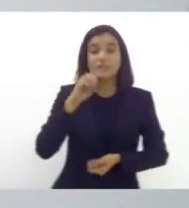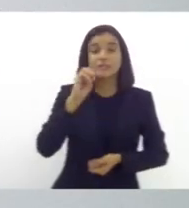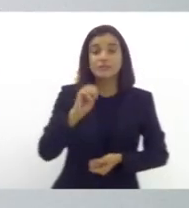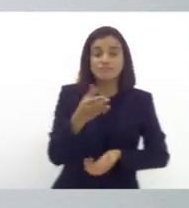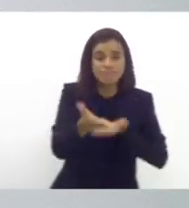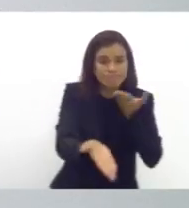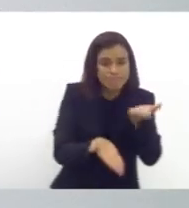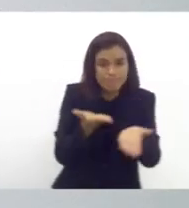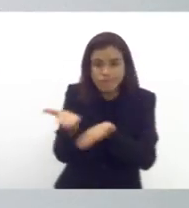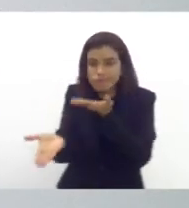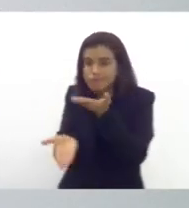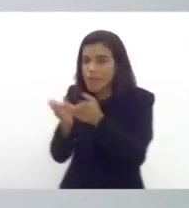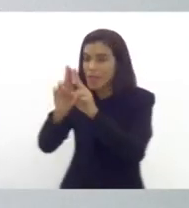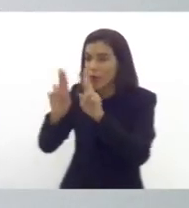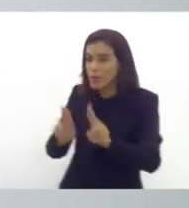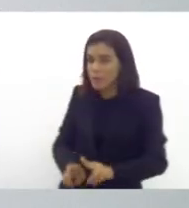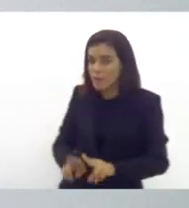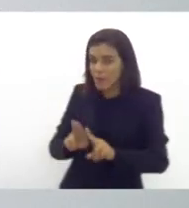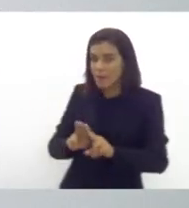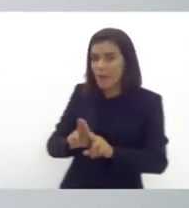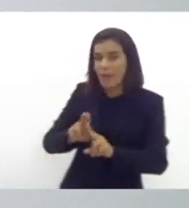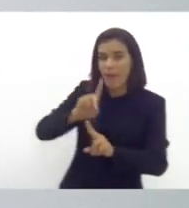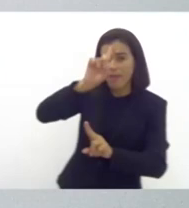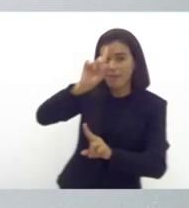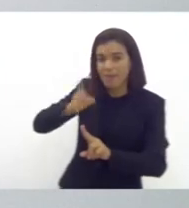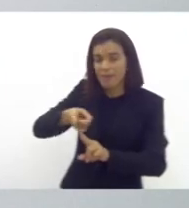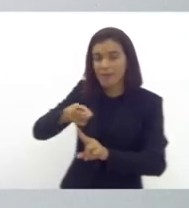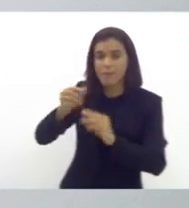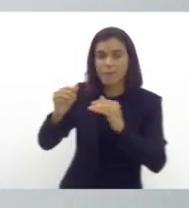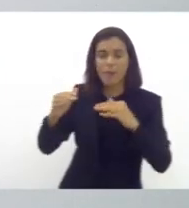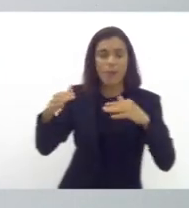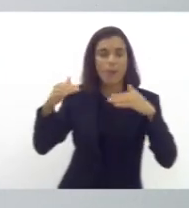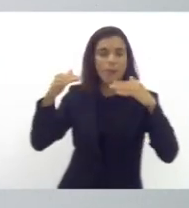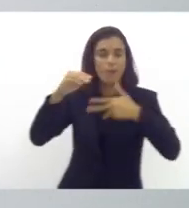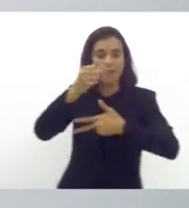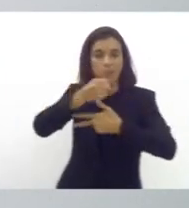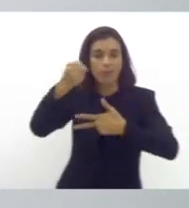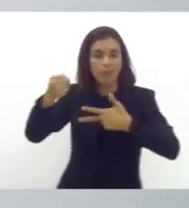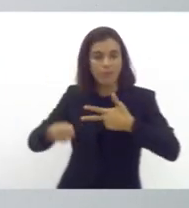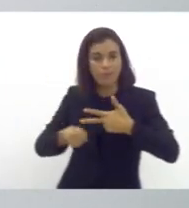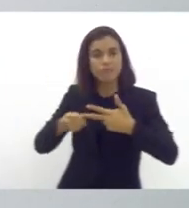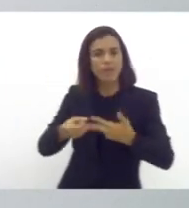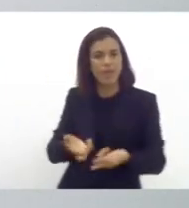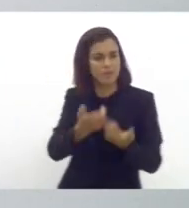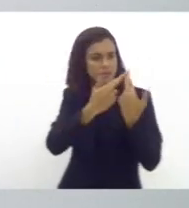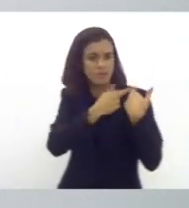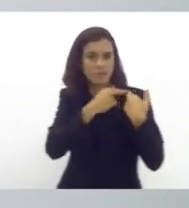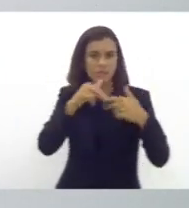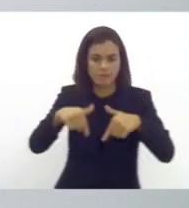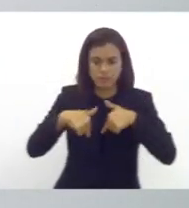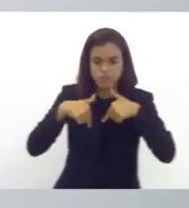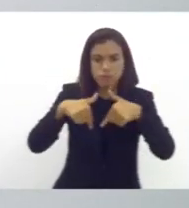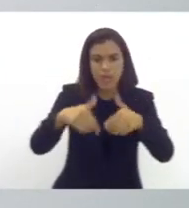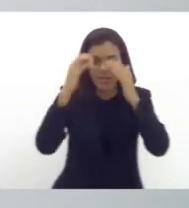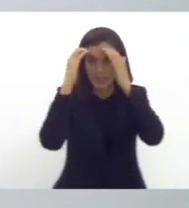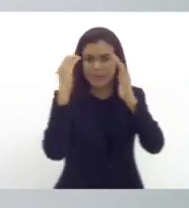prestado pela Unimed é delegado pelo poder público é seu dever realizar esse preceito